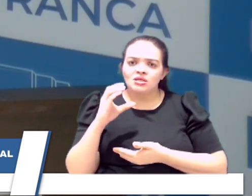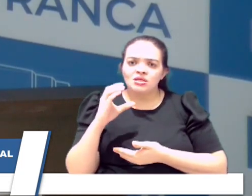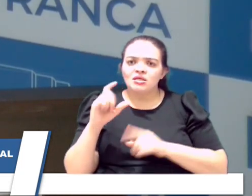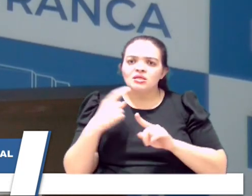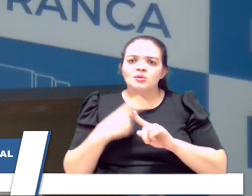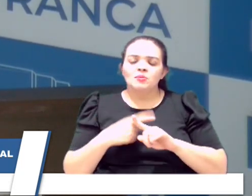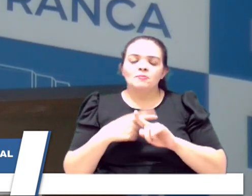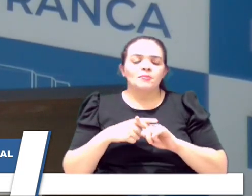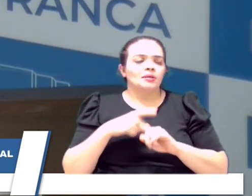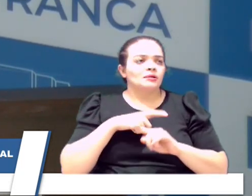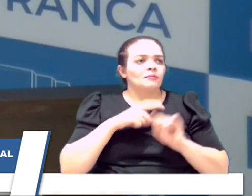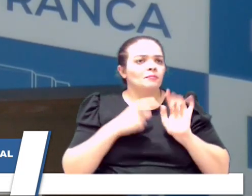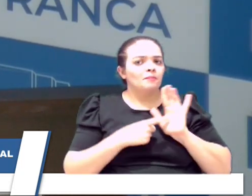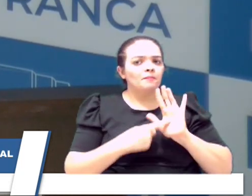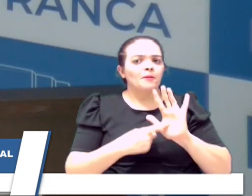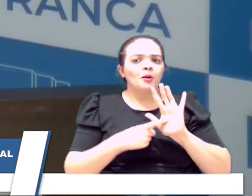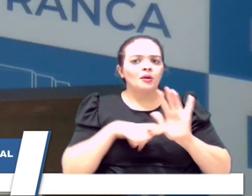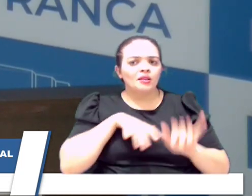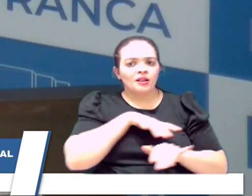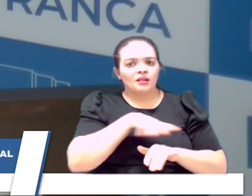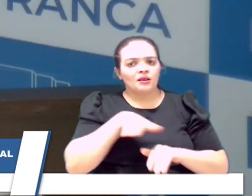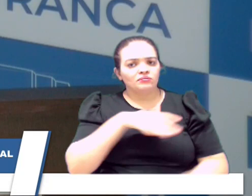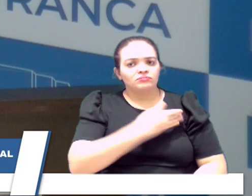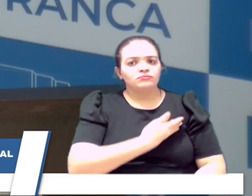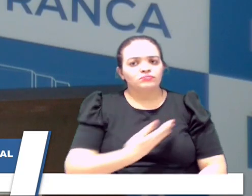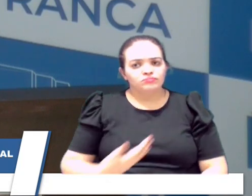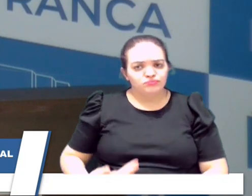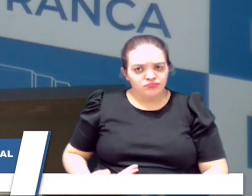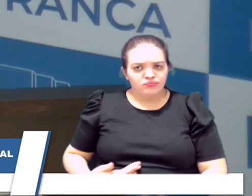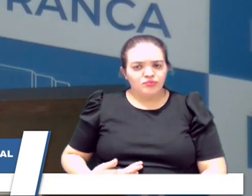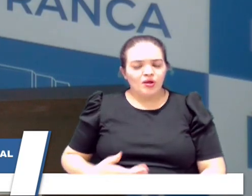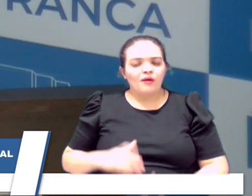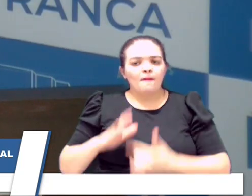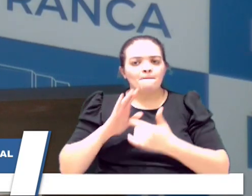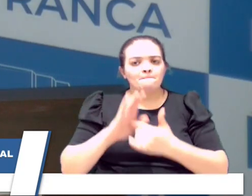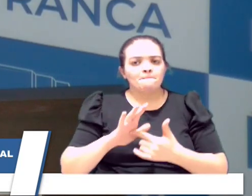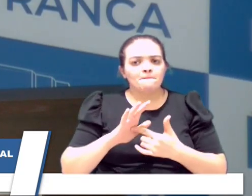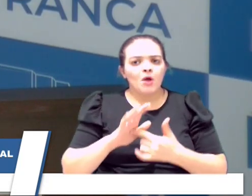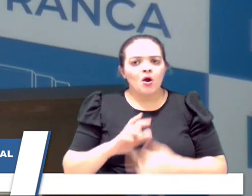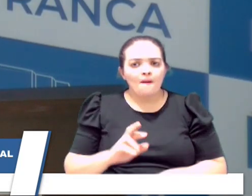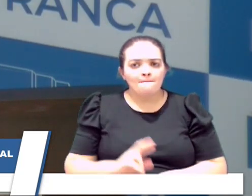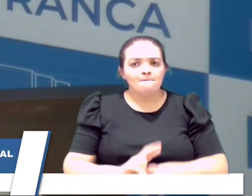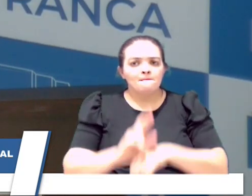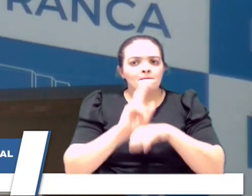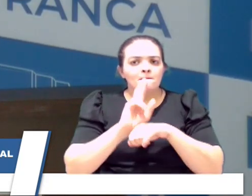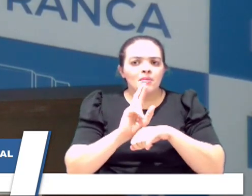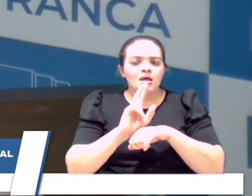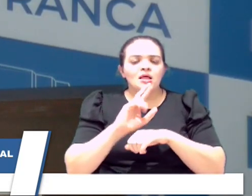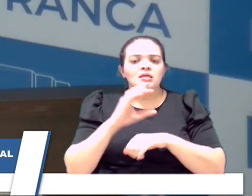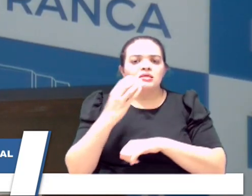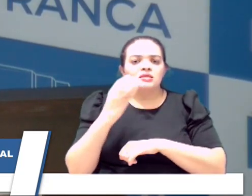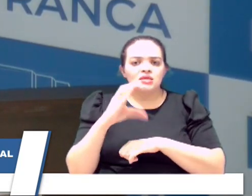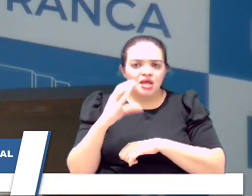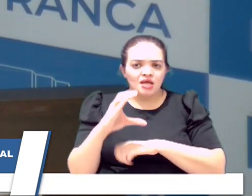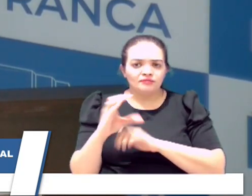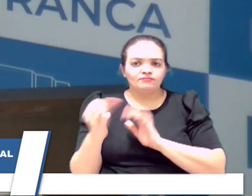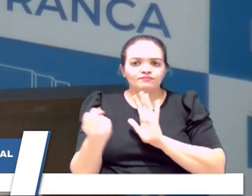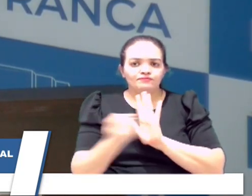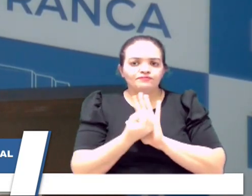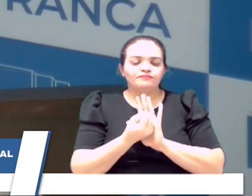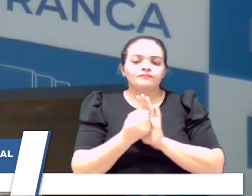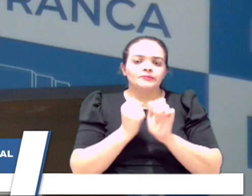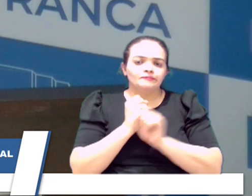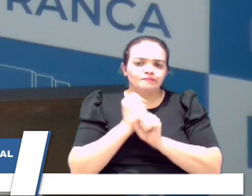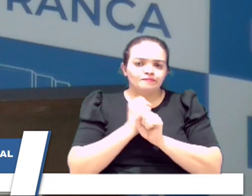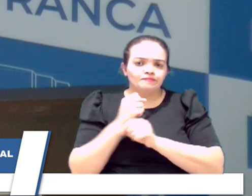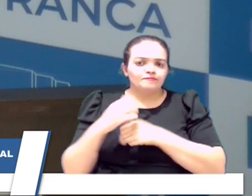temos que mostrar para o poder público. O que vai mostrar e referendar é a ciência. Nos últimos anos, a